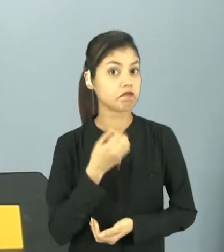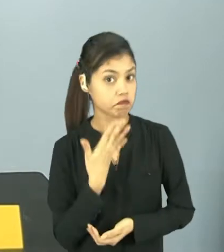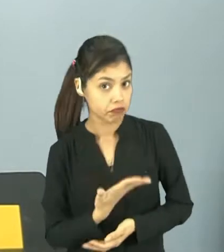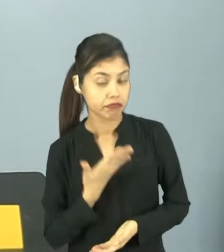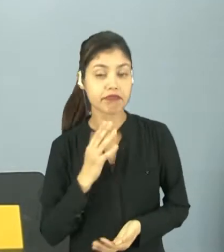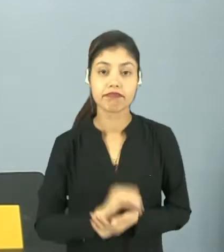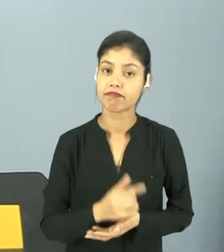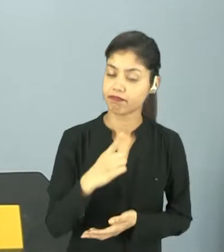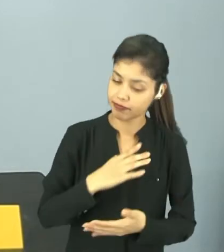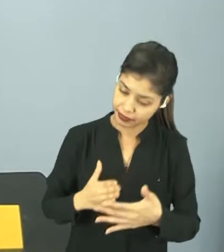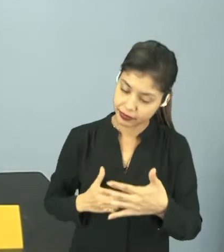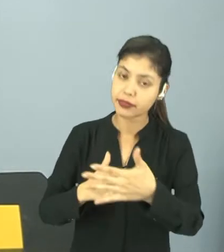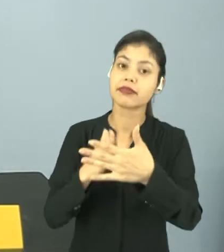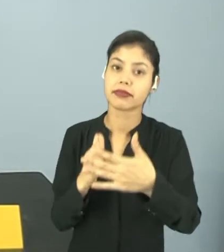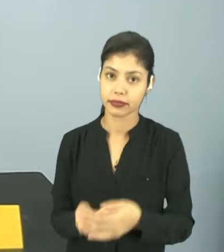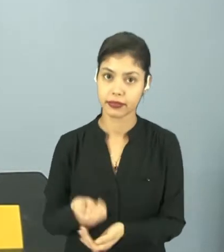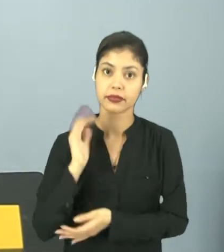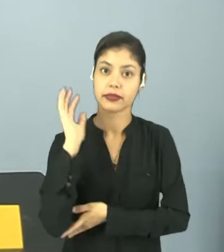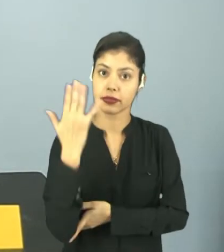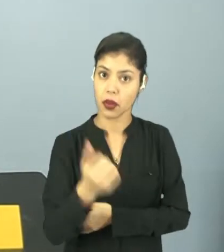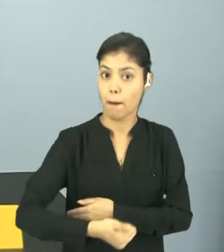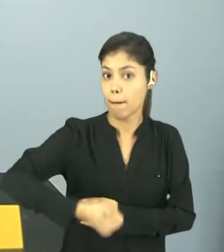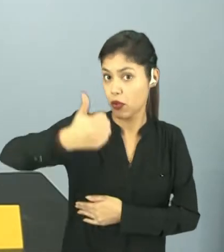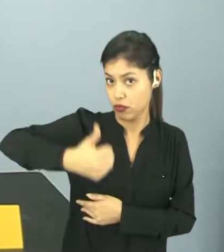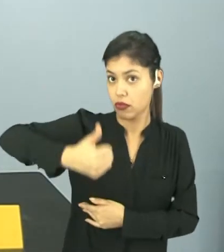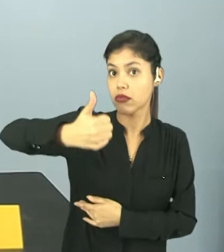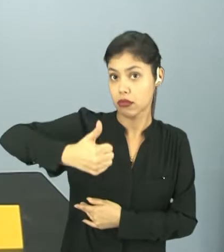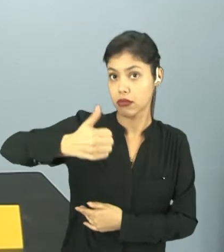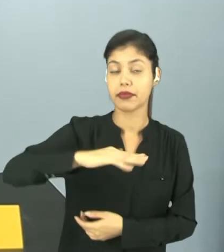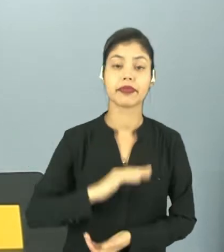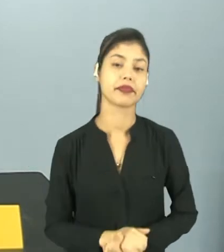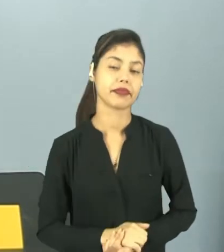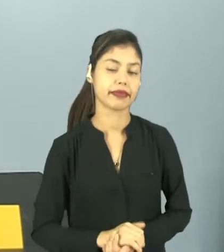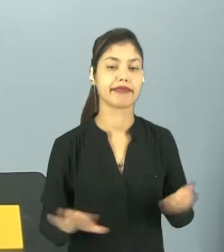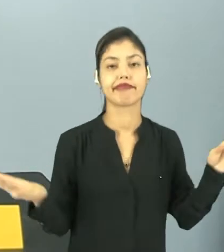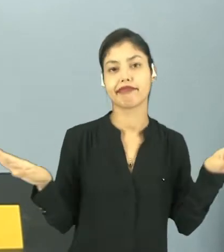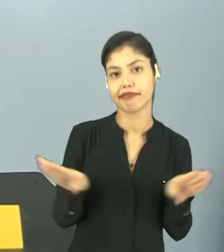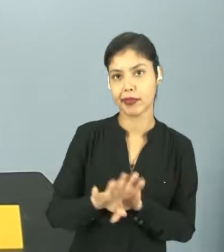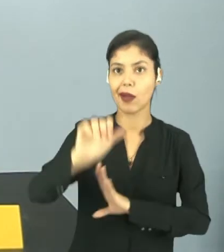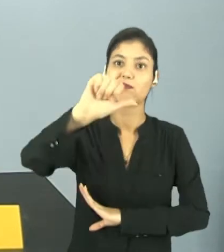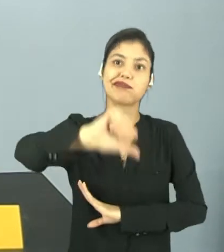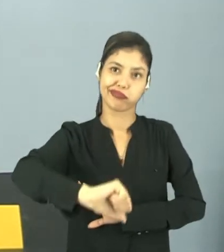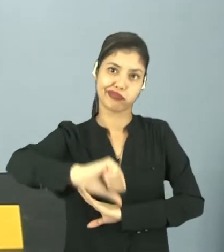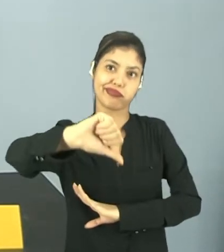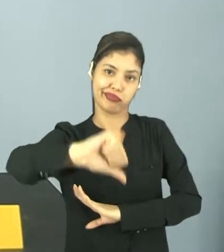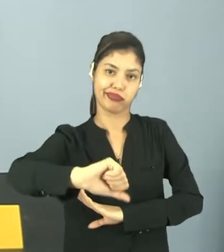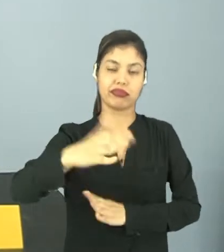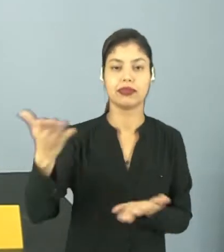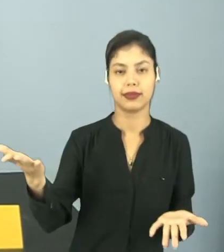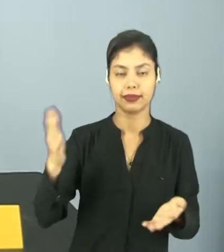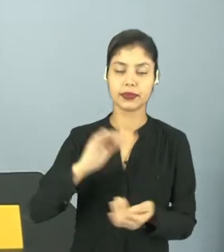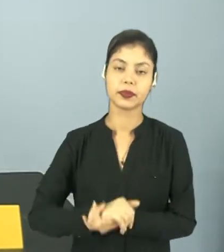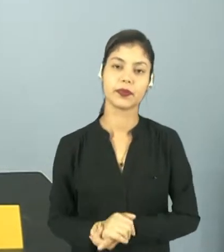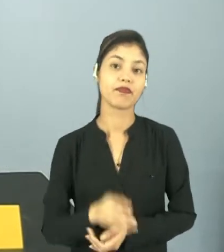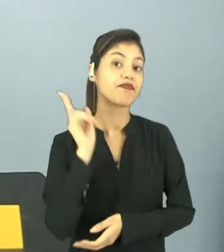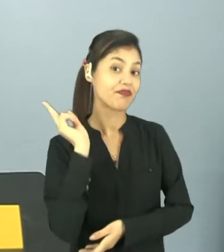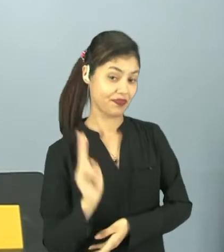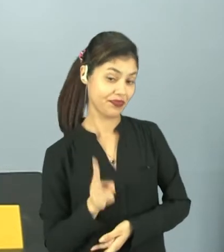existem os impactos ambientais positivo e o negativo. Isso